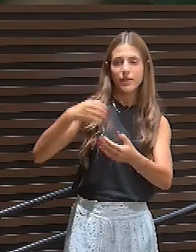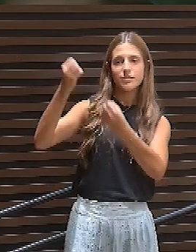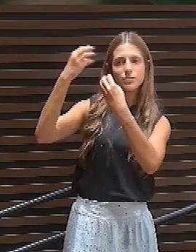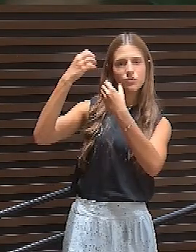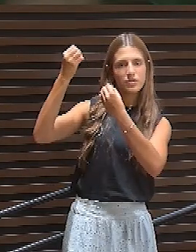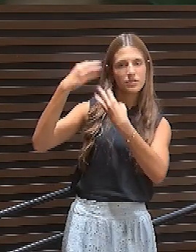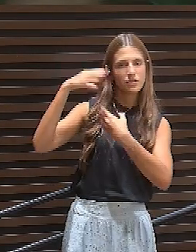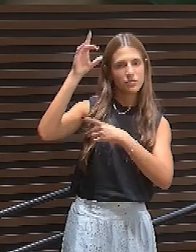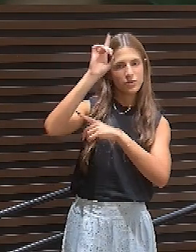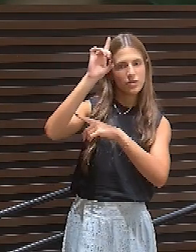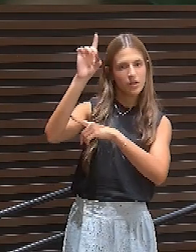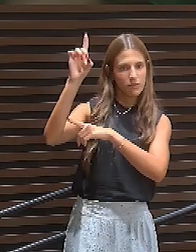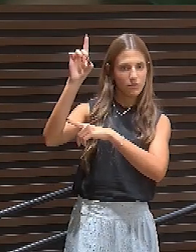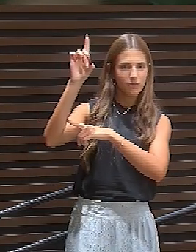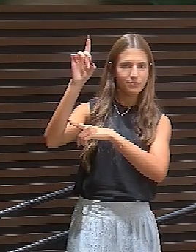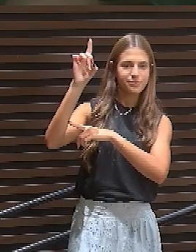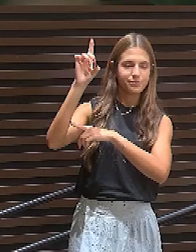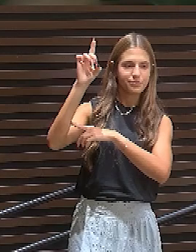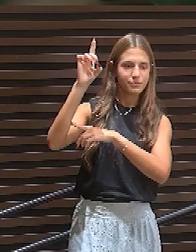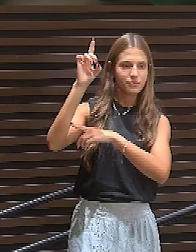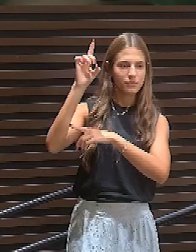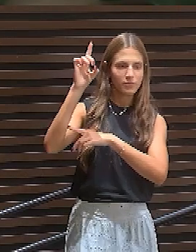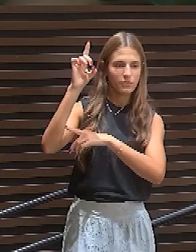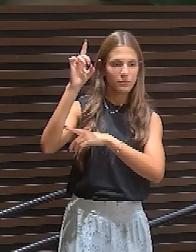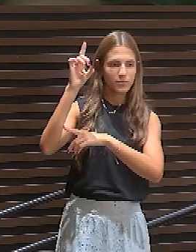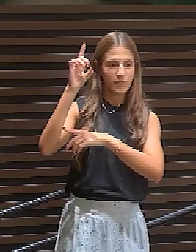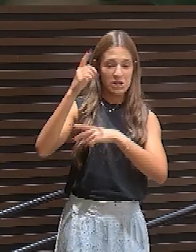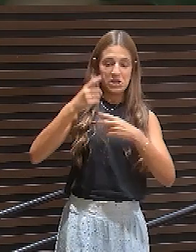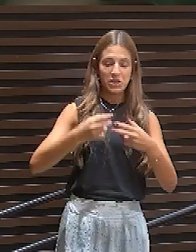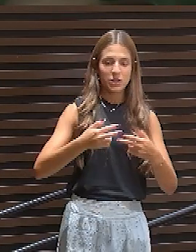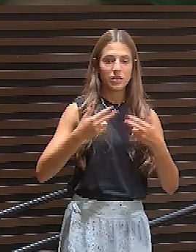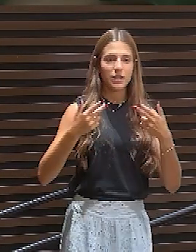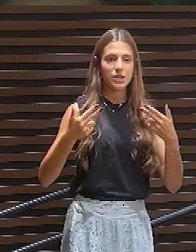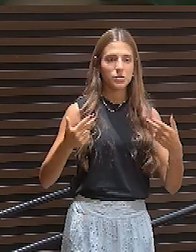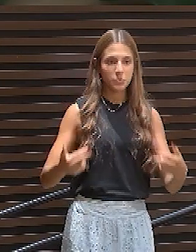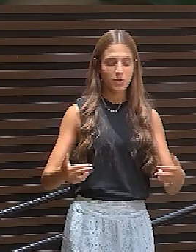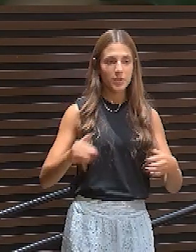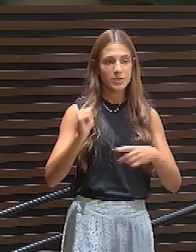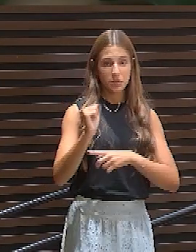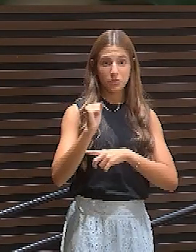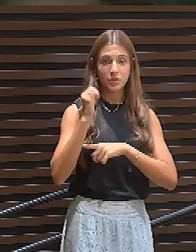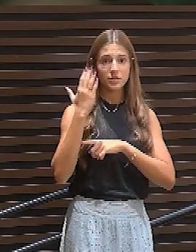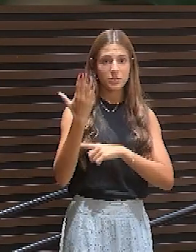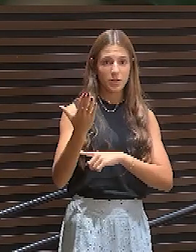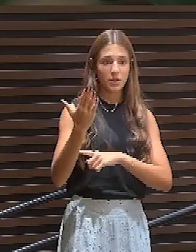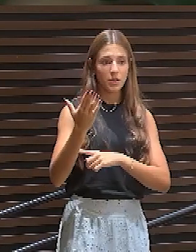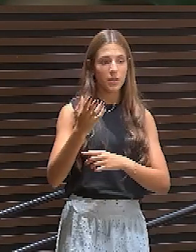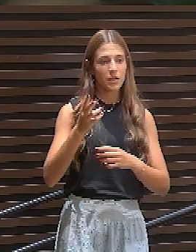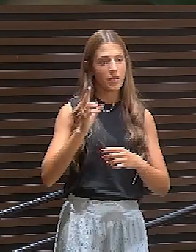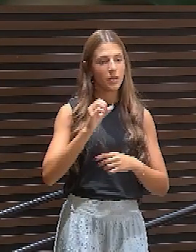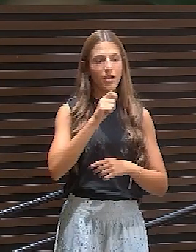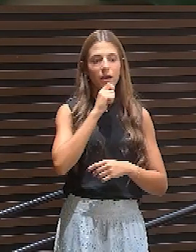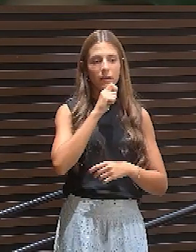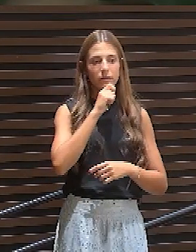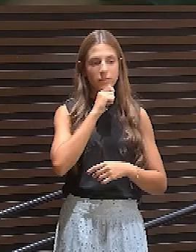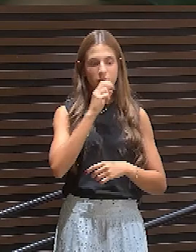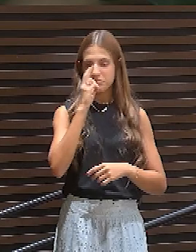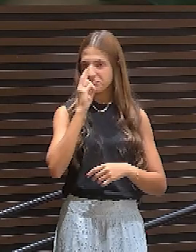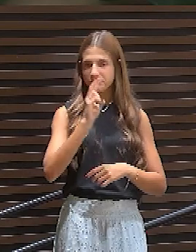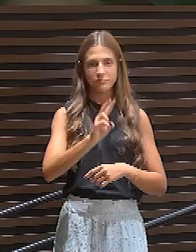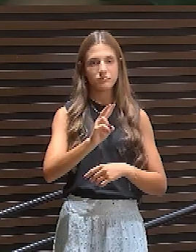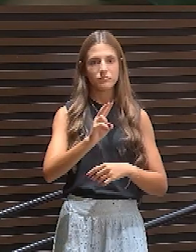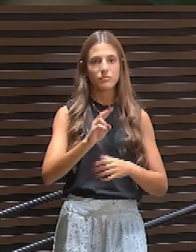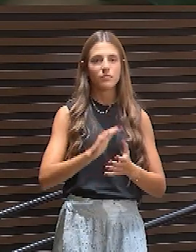divinamente instruído acerca dos acontecimentos que ainda não se viam,